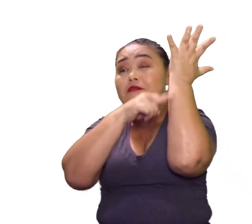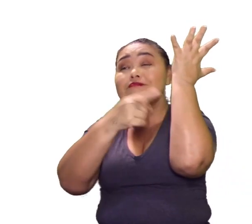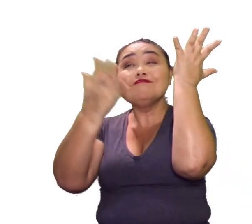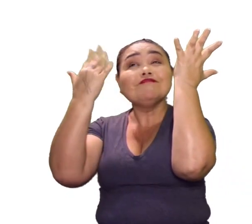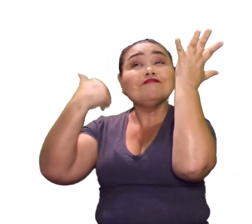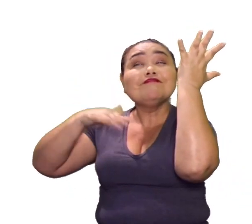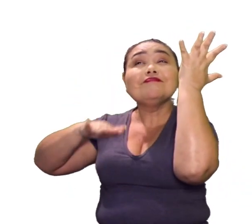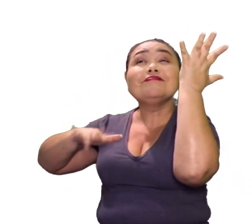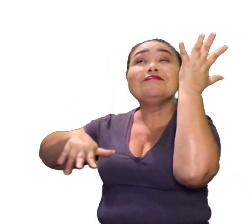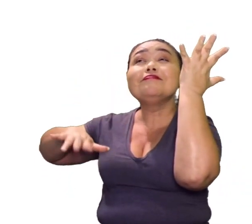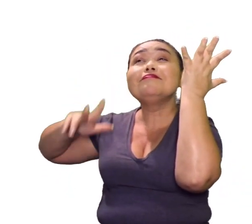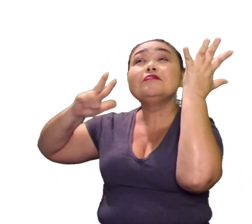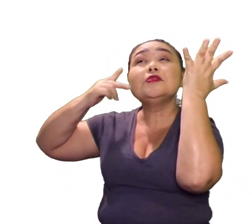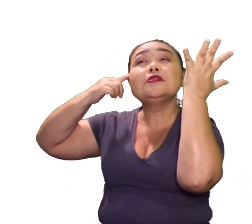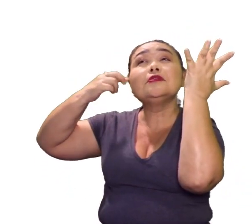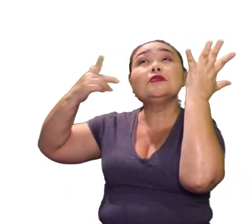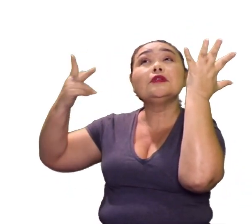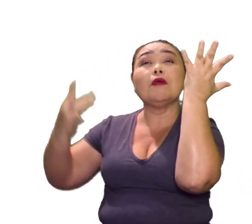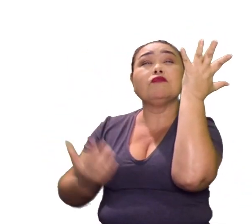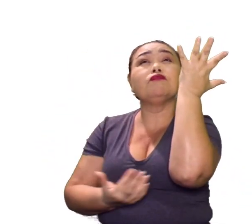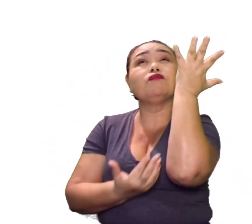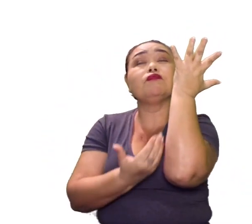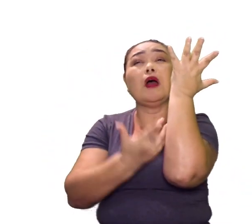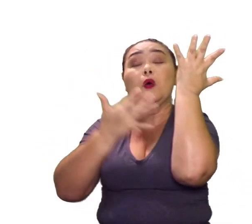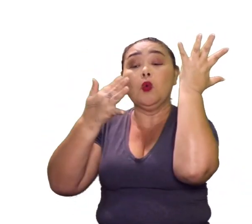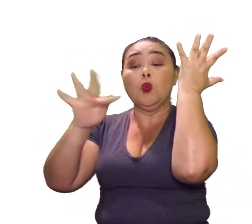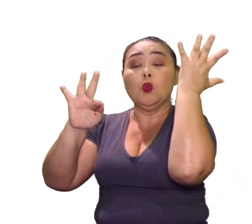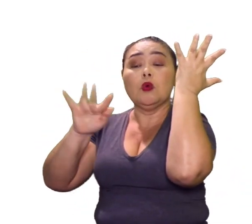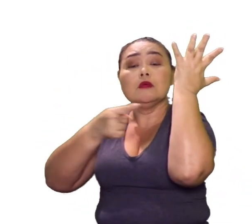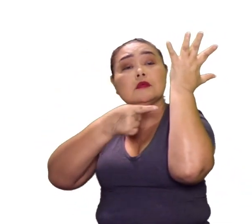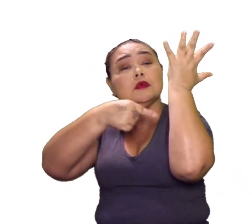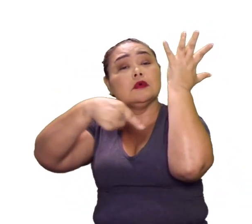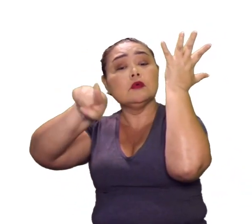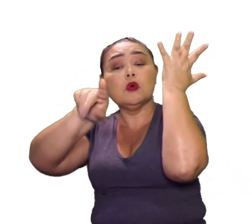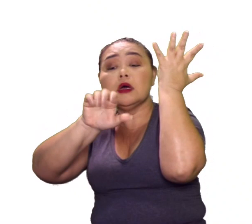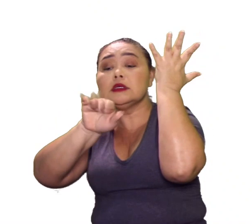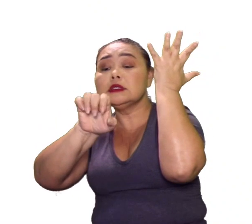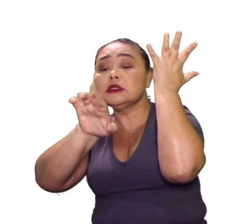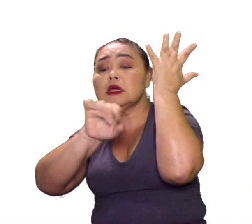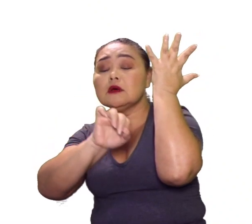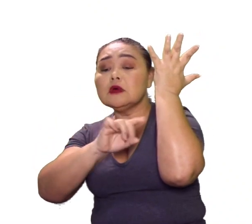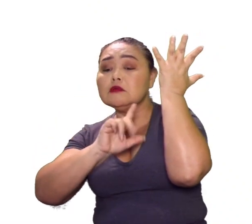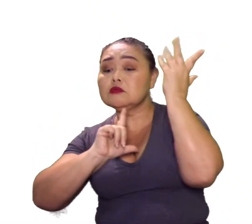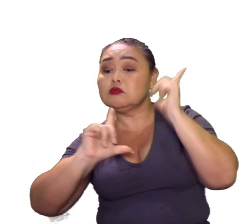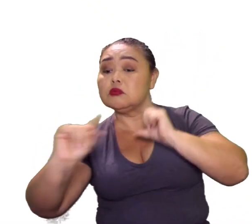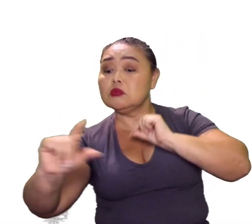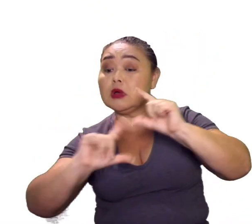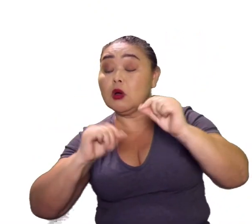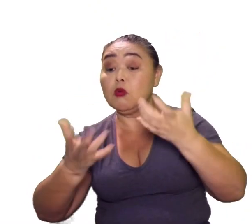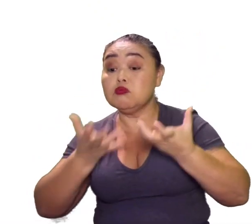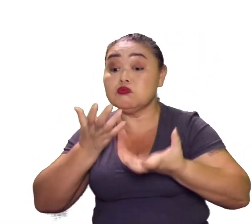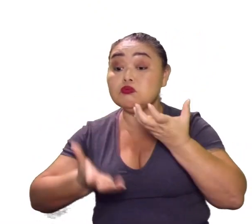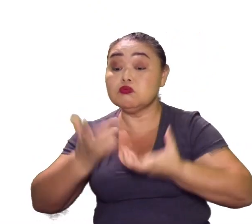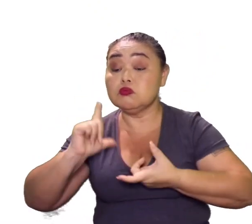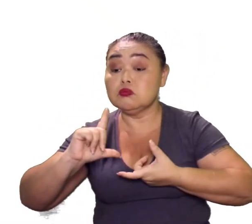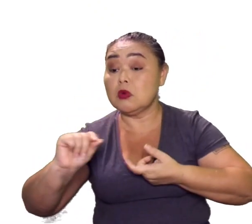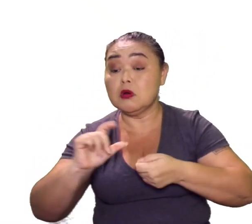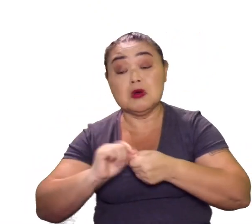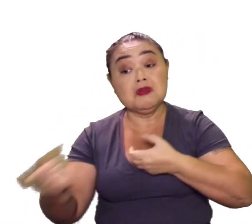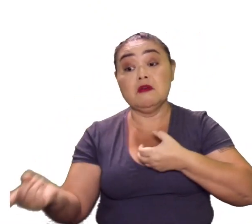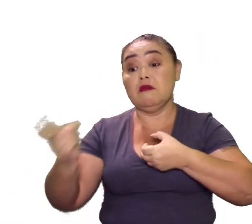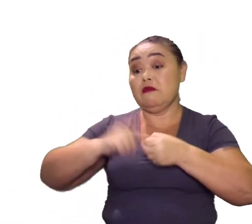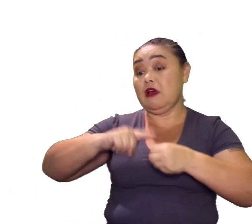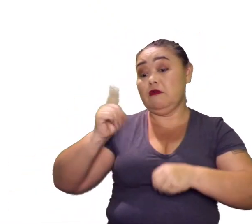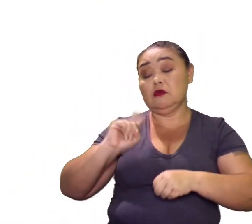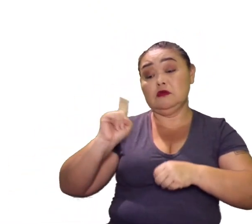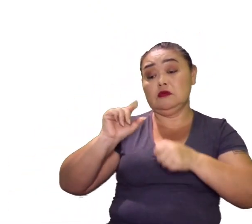infância virolênia, que dor. Lá se vai a saracura correndo dessa quentura e não vai mais